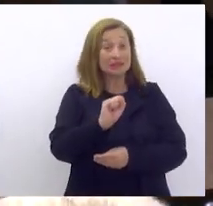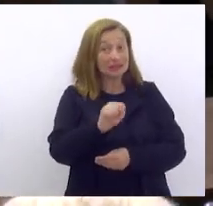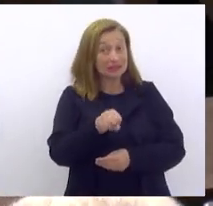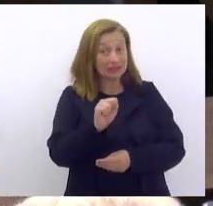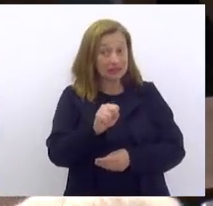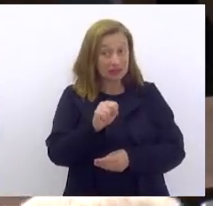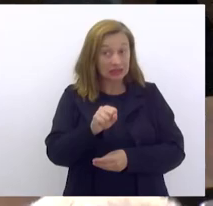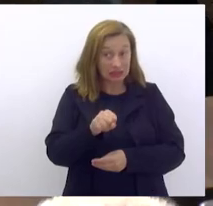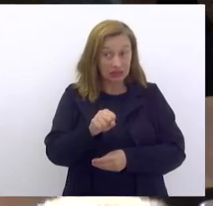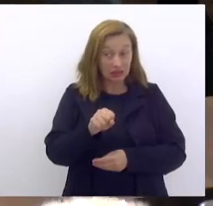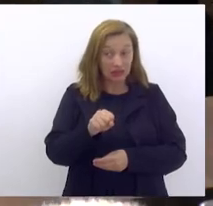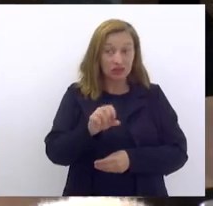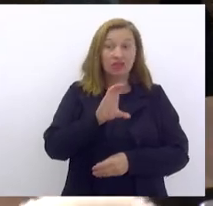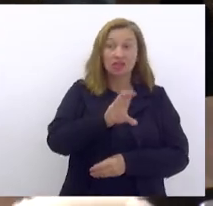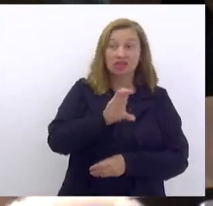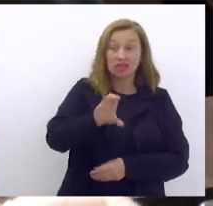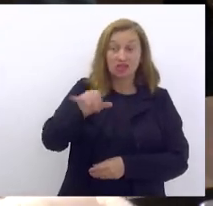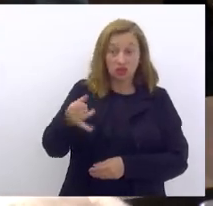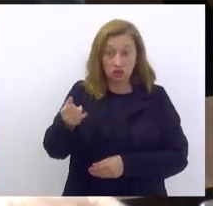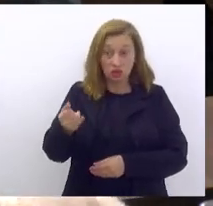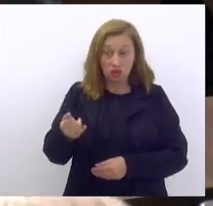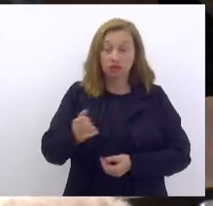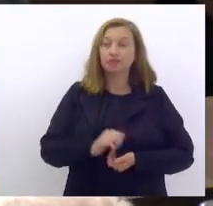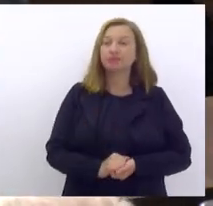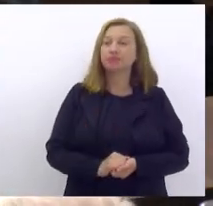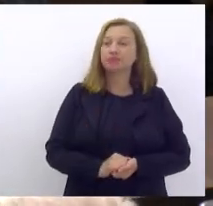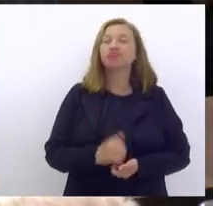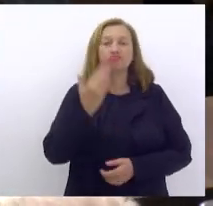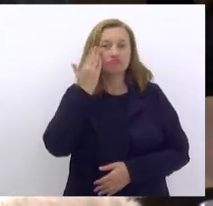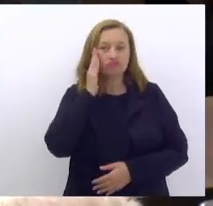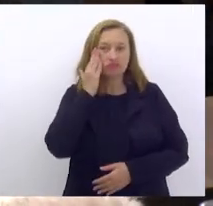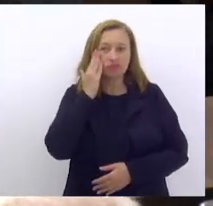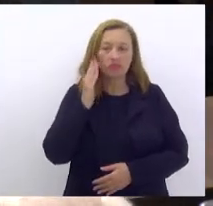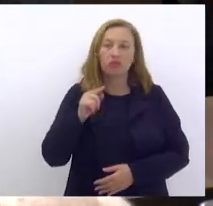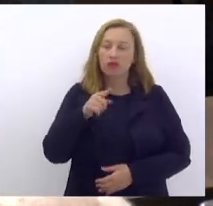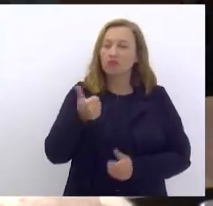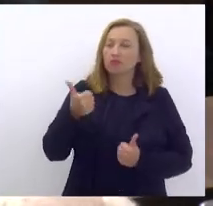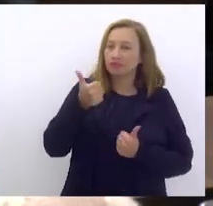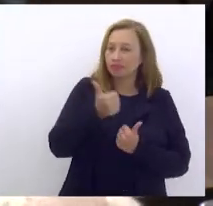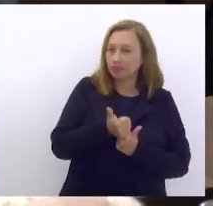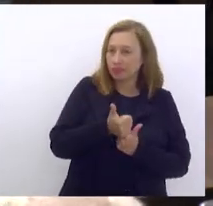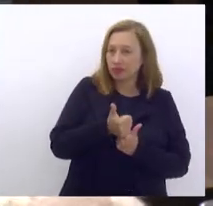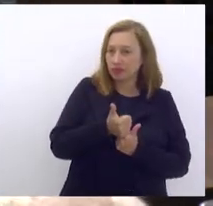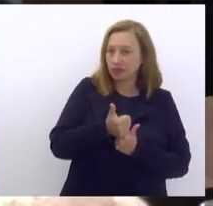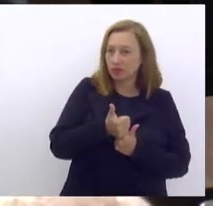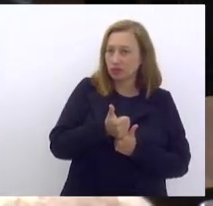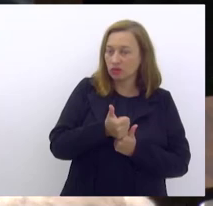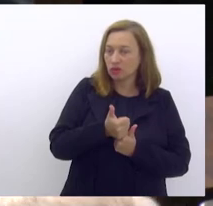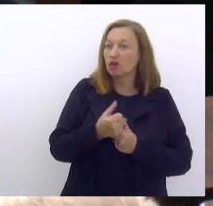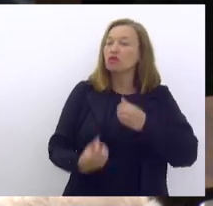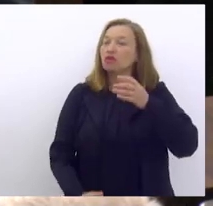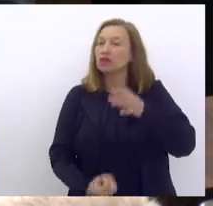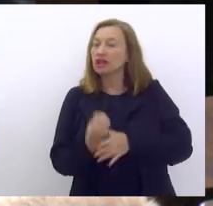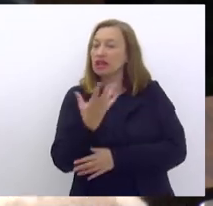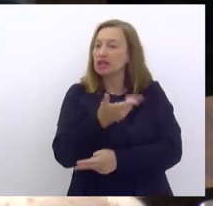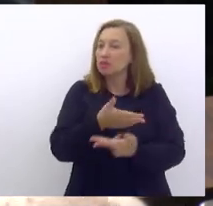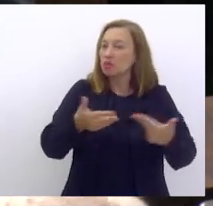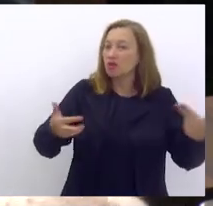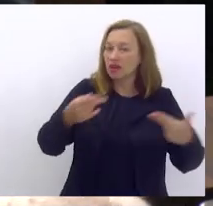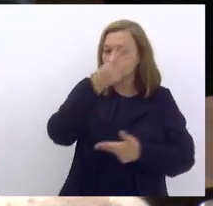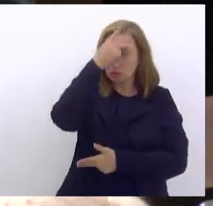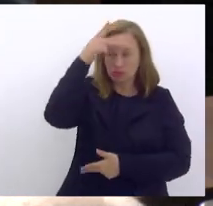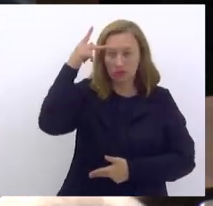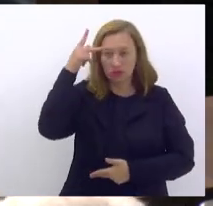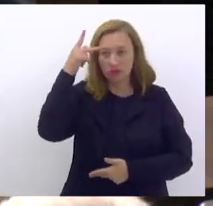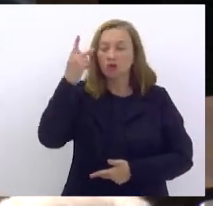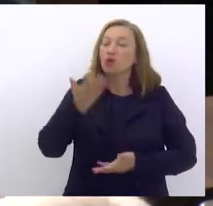nos termos da CCJ, uma vez que entendo que esse substitutivo foi construído a muitas mãos,